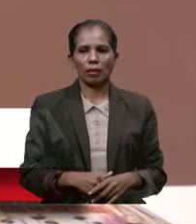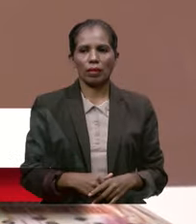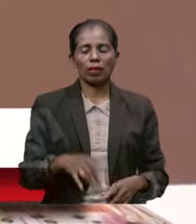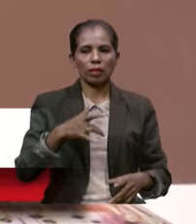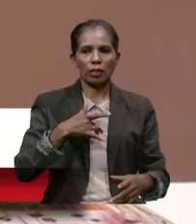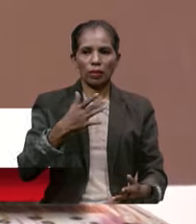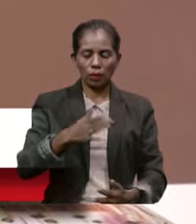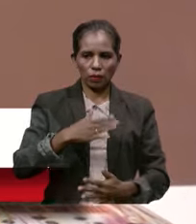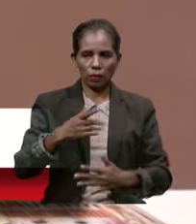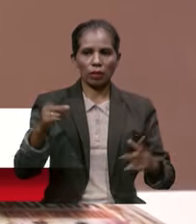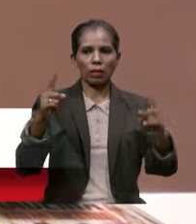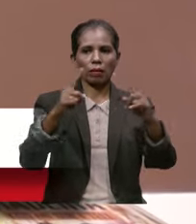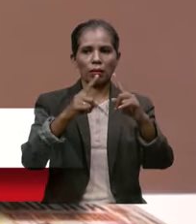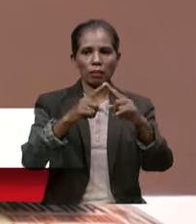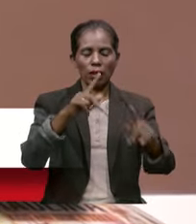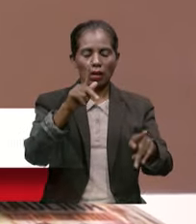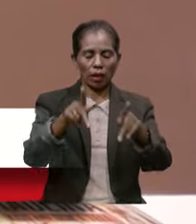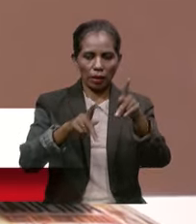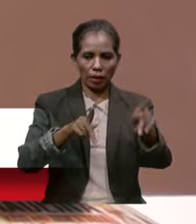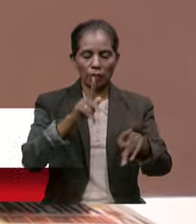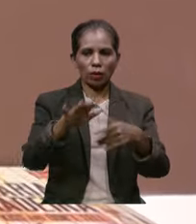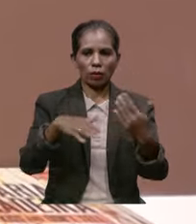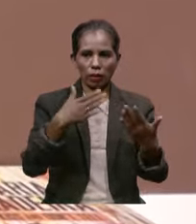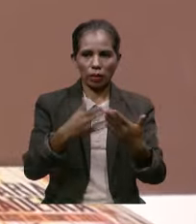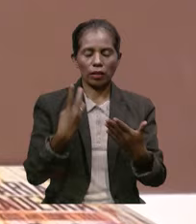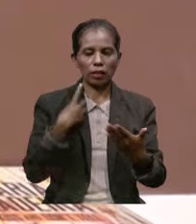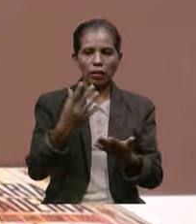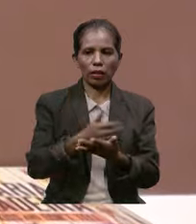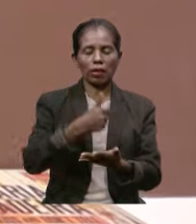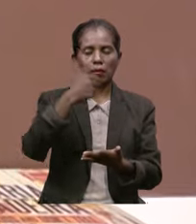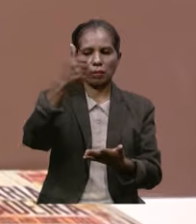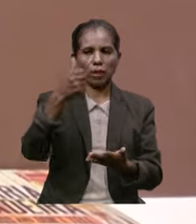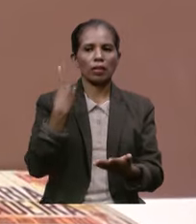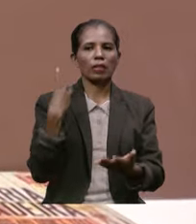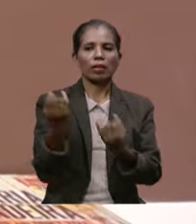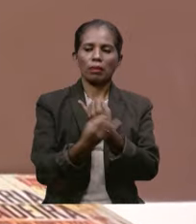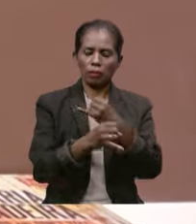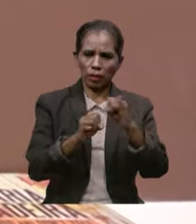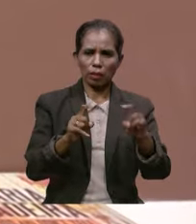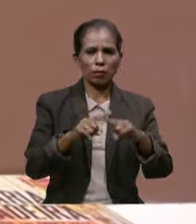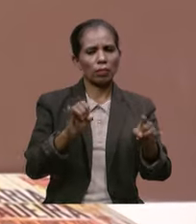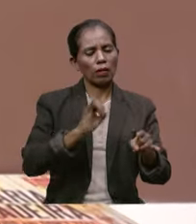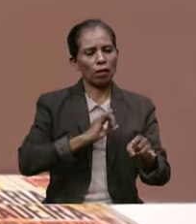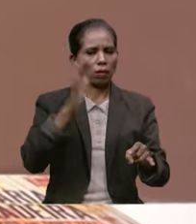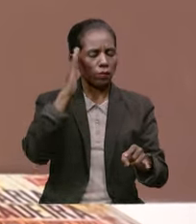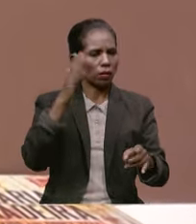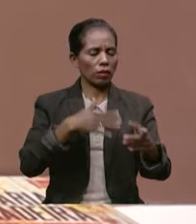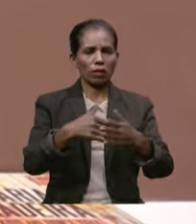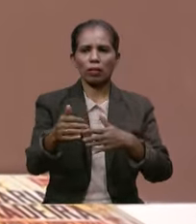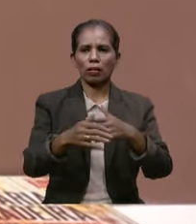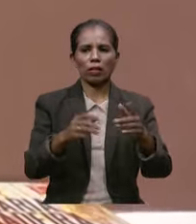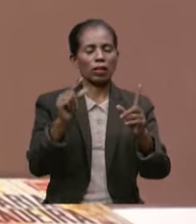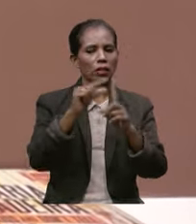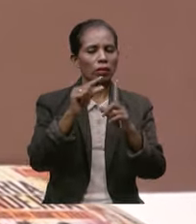orgulho ba man e as vai ser nebe luta para ita manang ita independência, mas bem ao noin da la barak dia fan feto nila